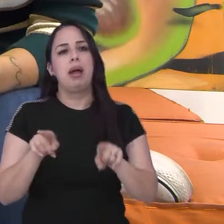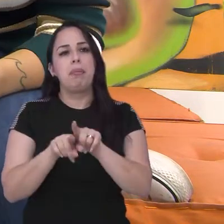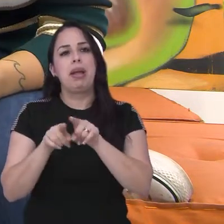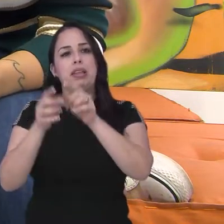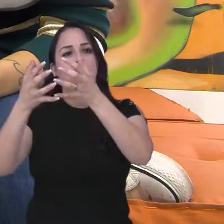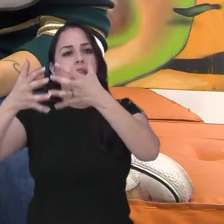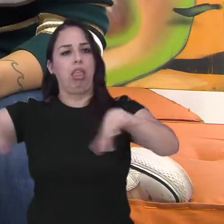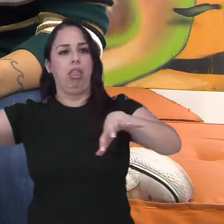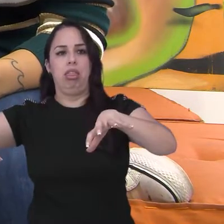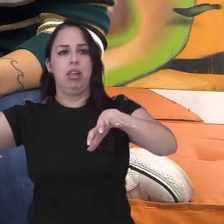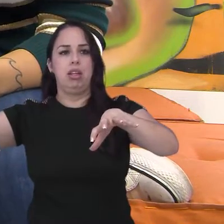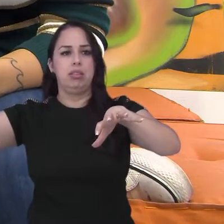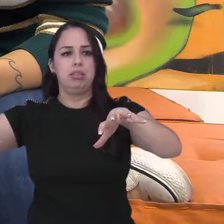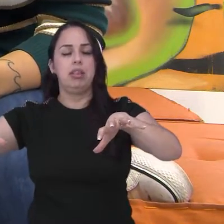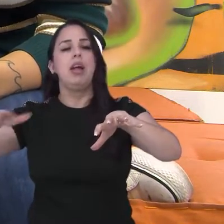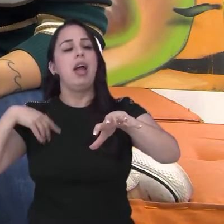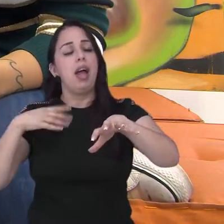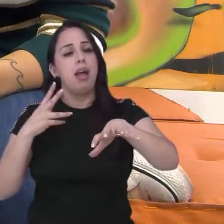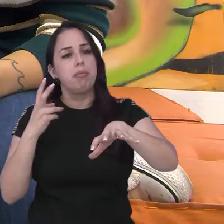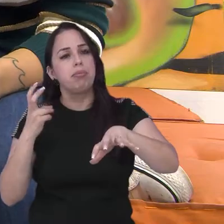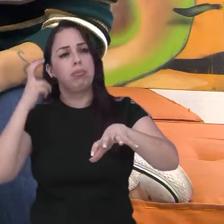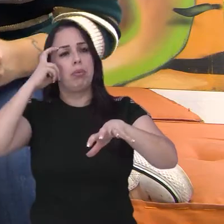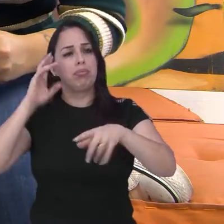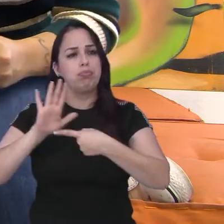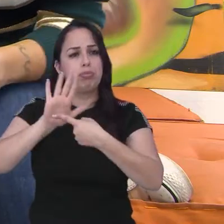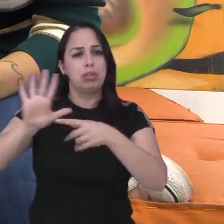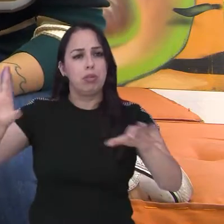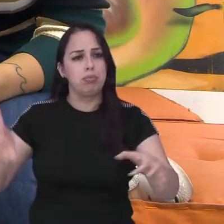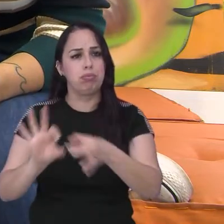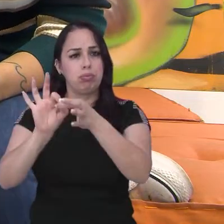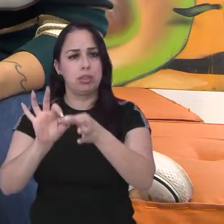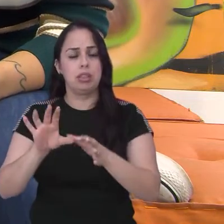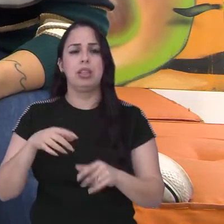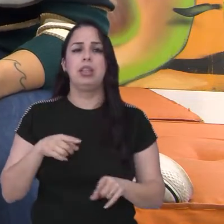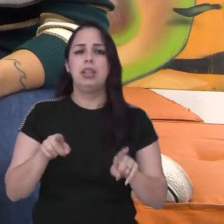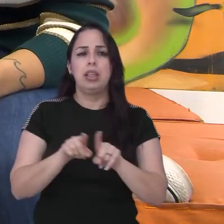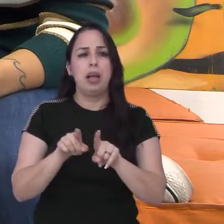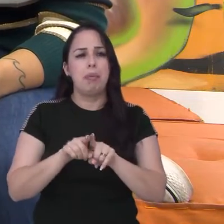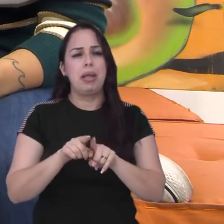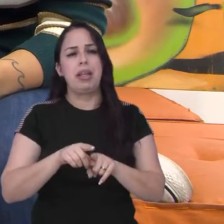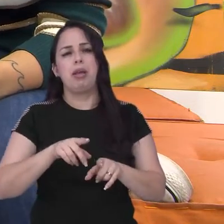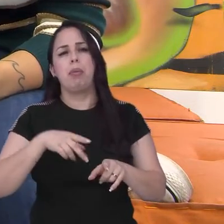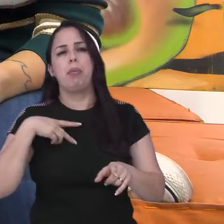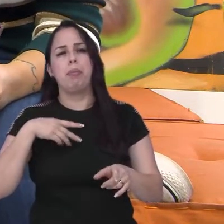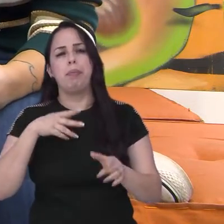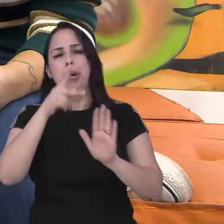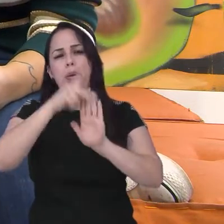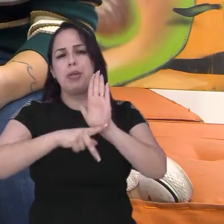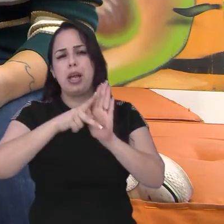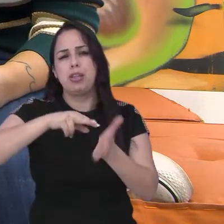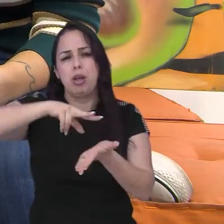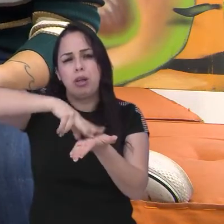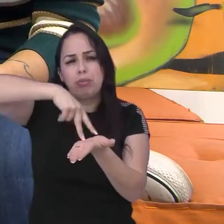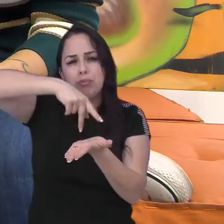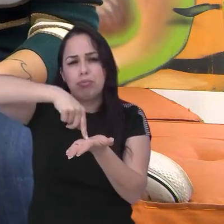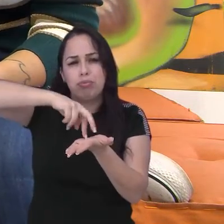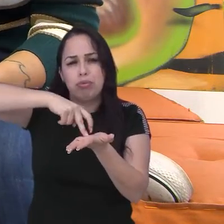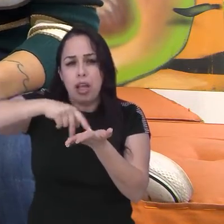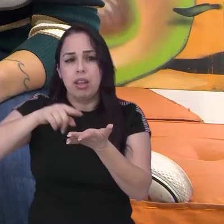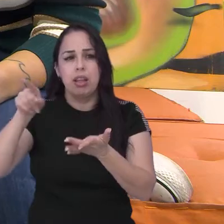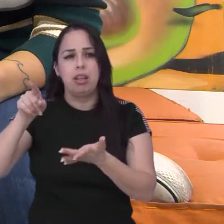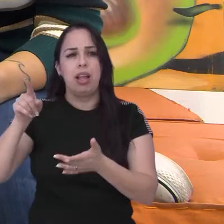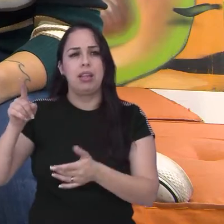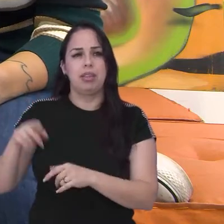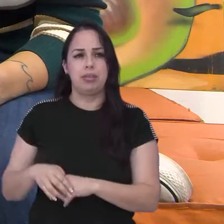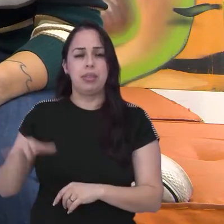né, a cultura é muito importante, né? Colocar ali... Tem alguns outros também? Tem algum projeto de break? Tem o Zona Norte no Ar,